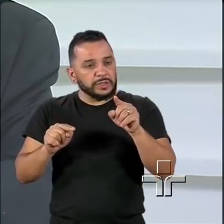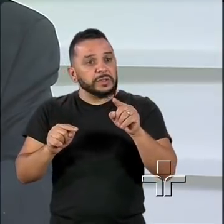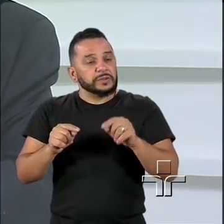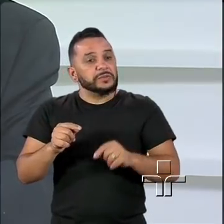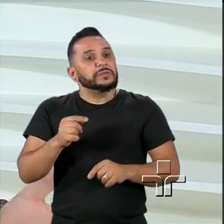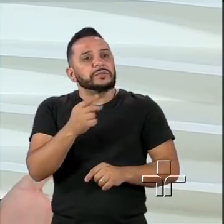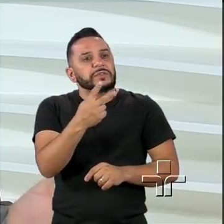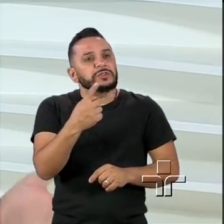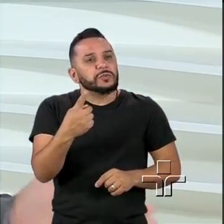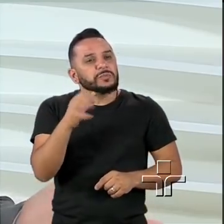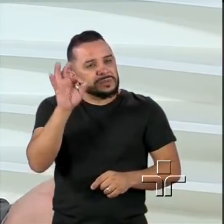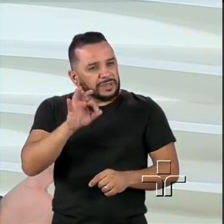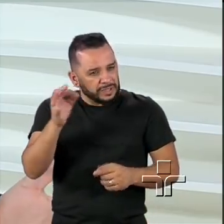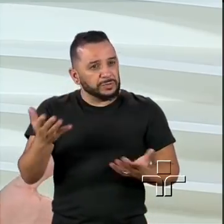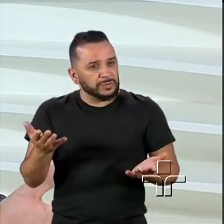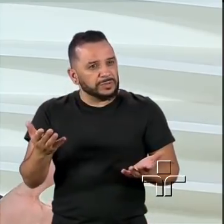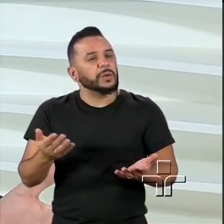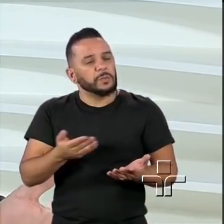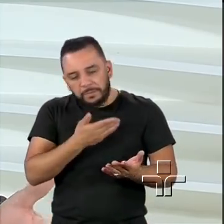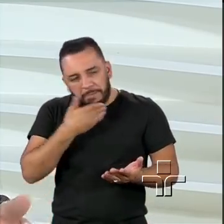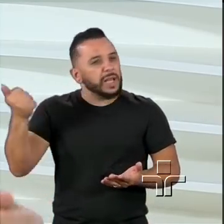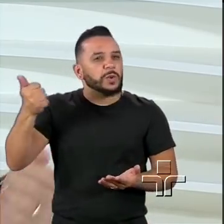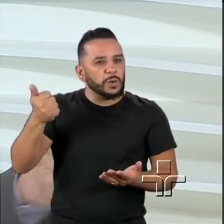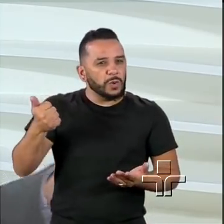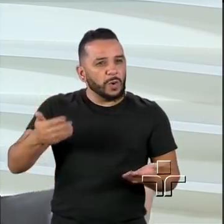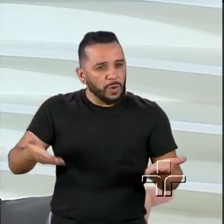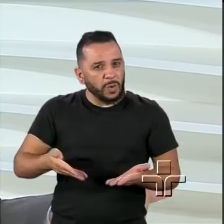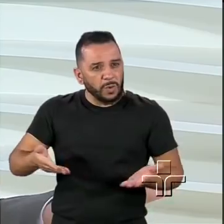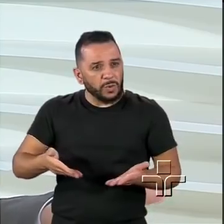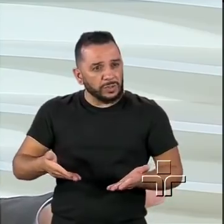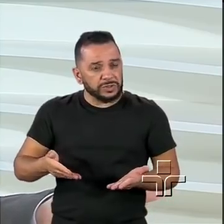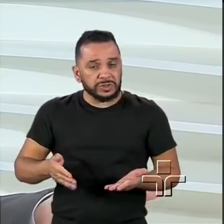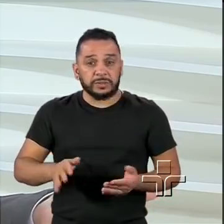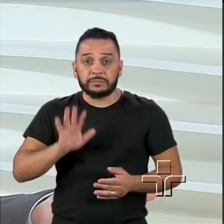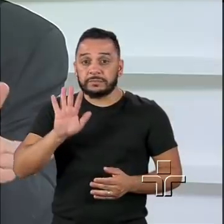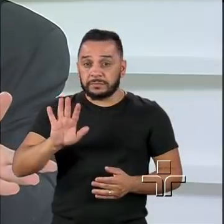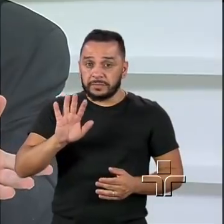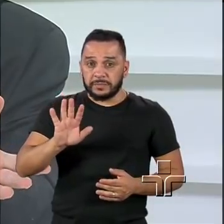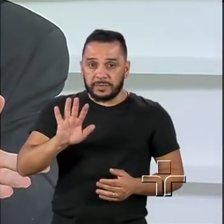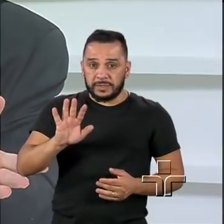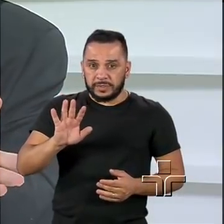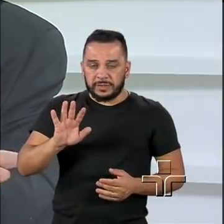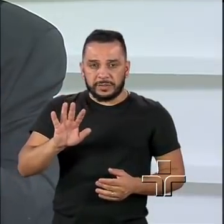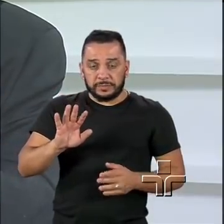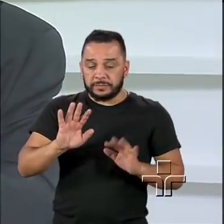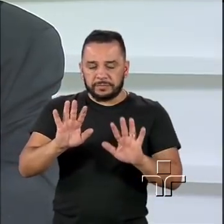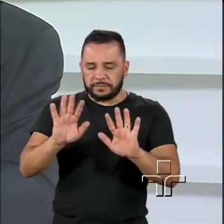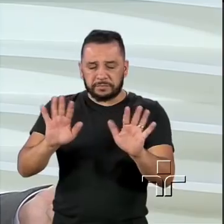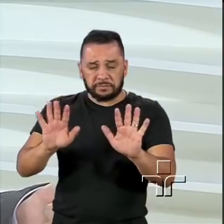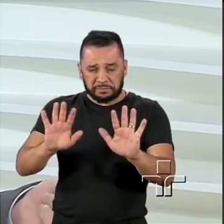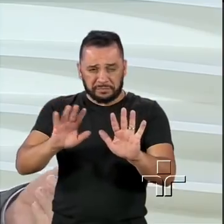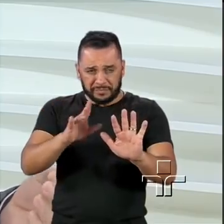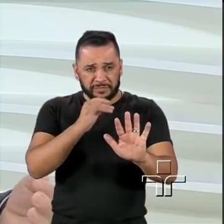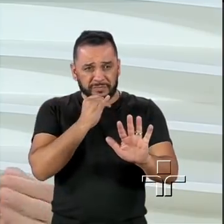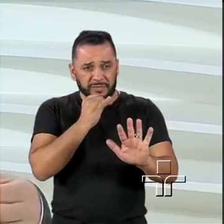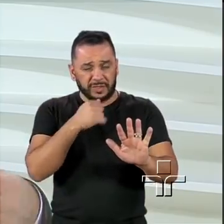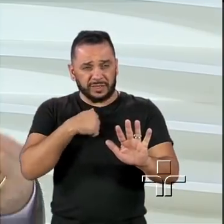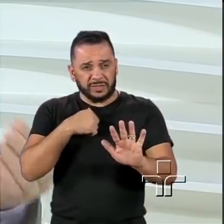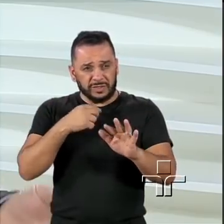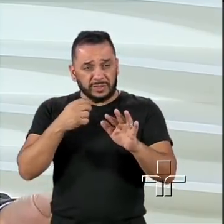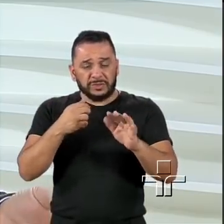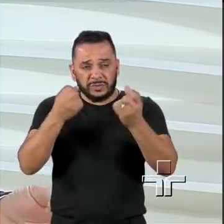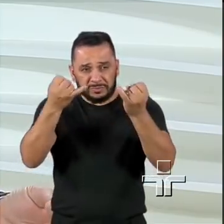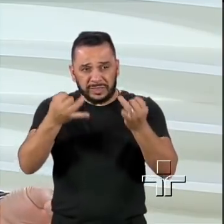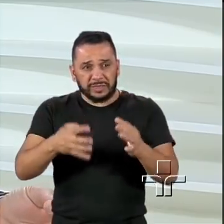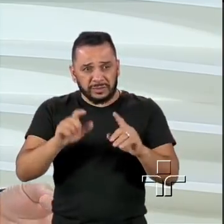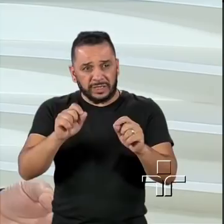Pois é. Então, isso mudou o panorama do resultado das pesquisas lá. Quando não interessa... Não. Eu estou